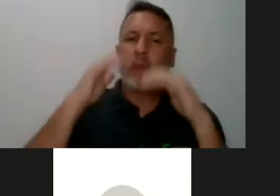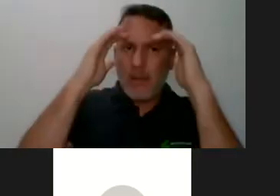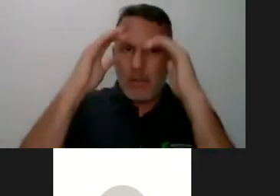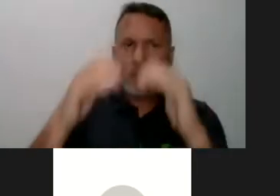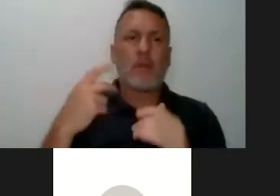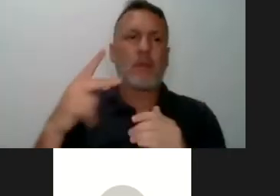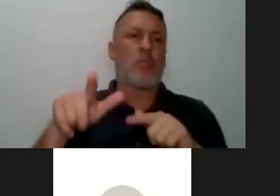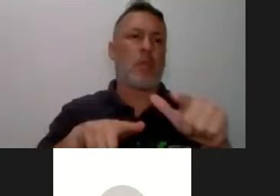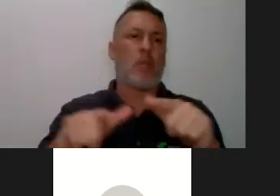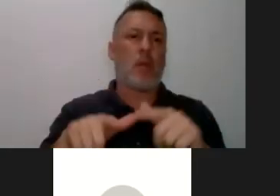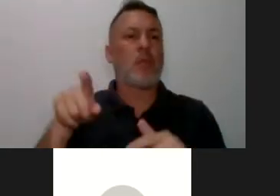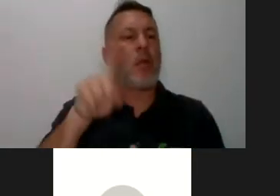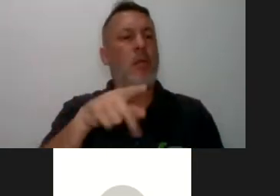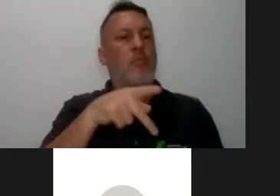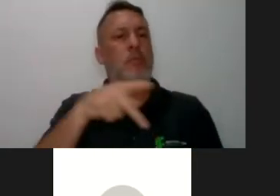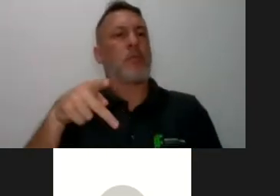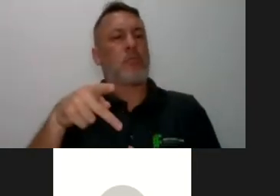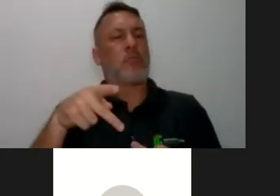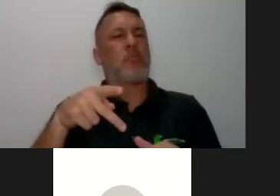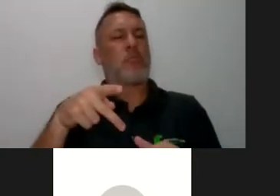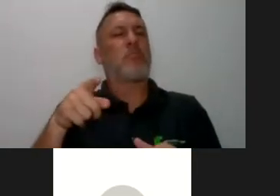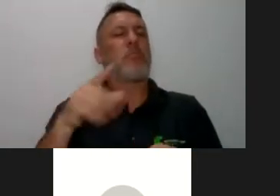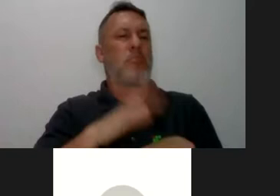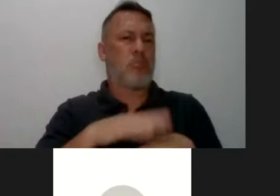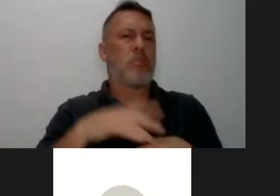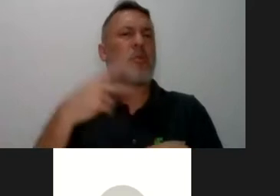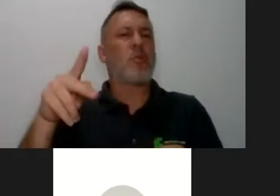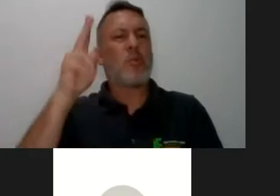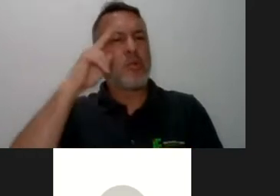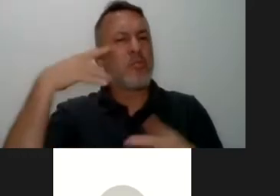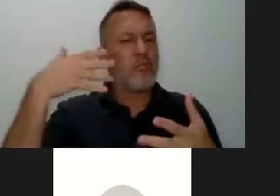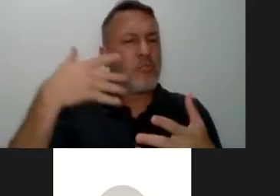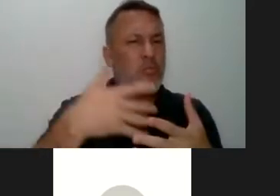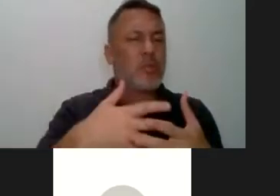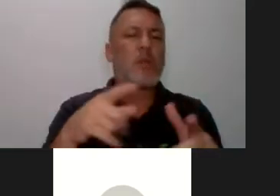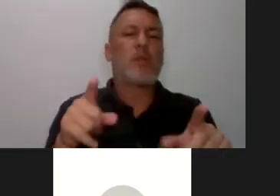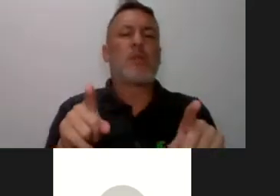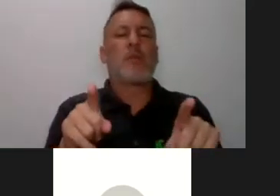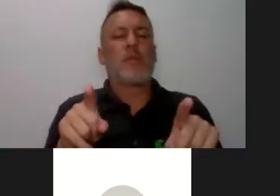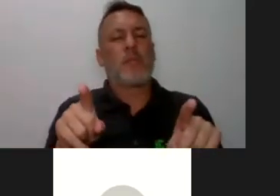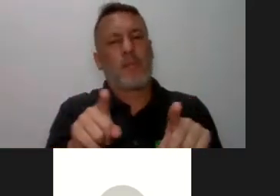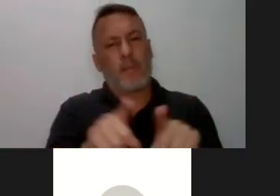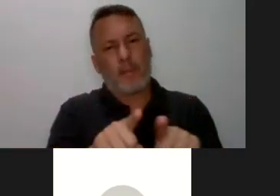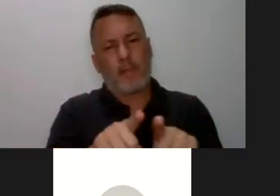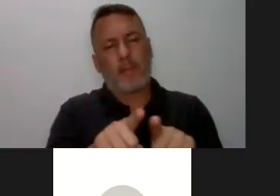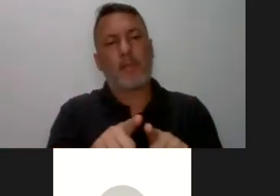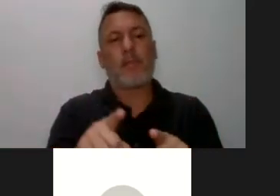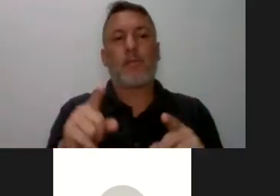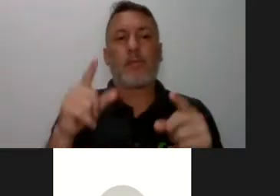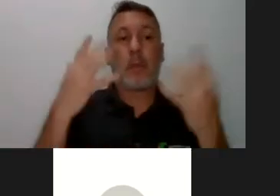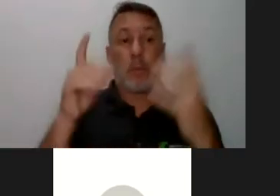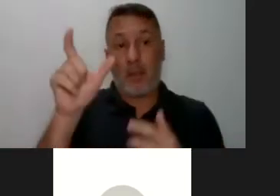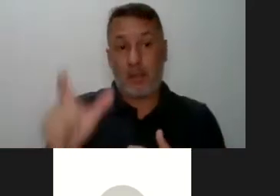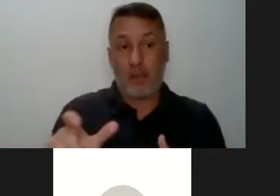essa presidência e por tudo que você tem desenvolvido, e saudando, então, o Sávio. Assim